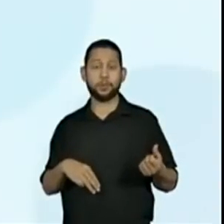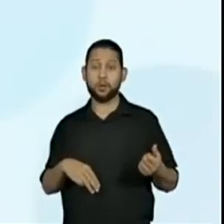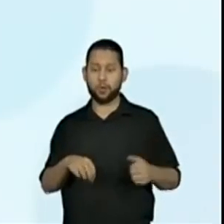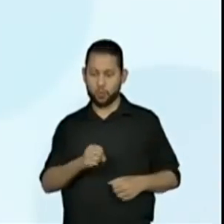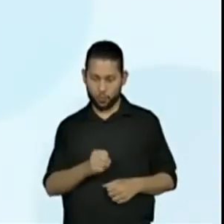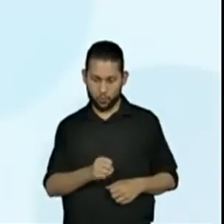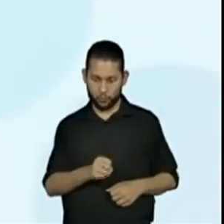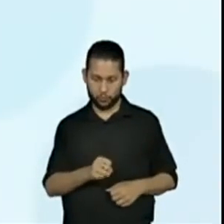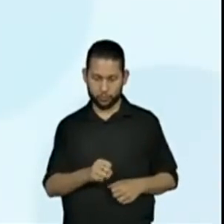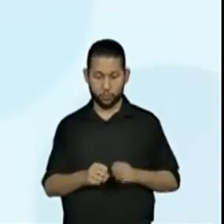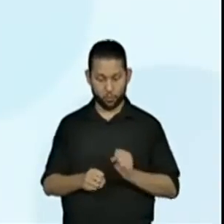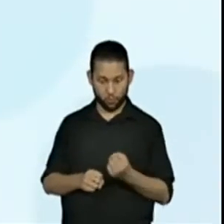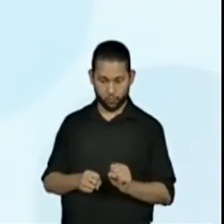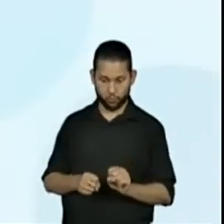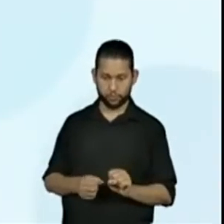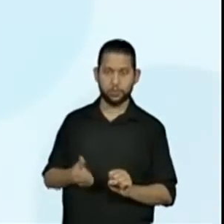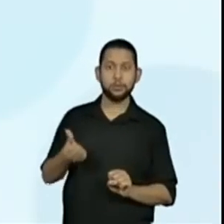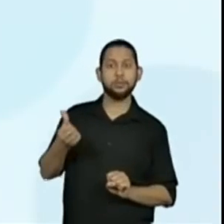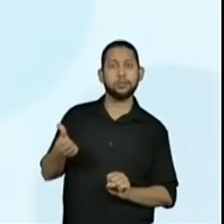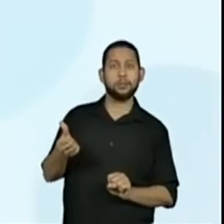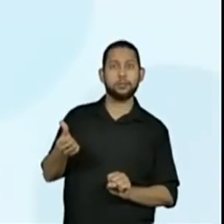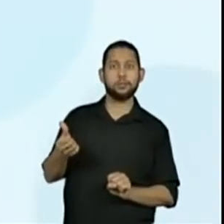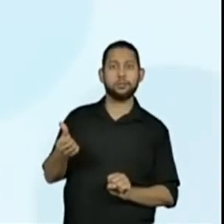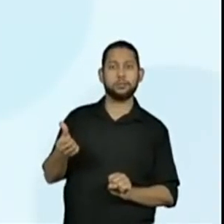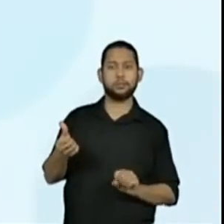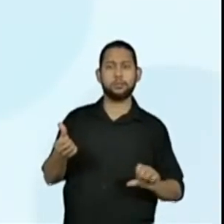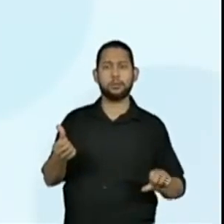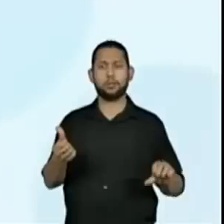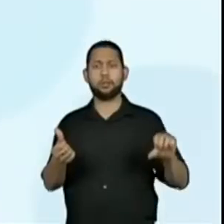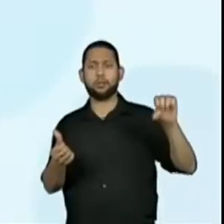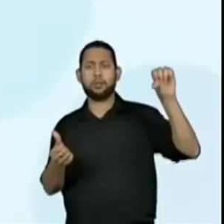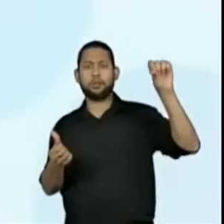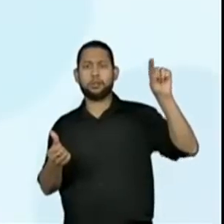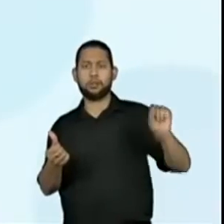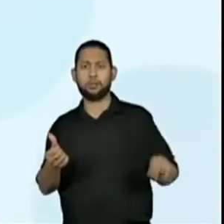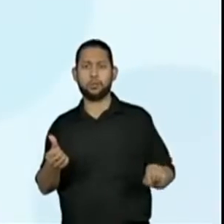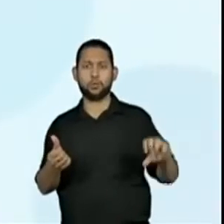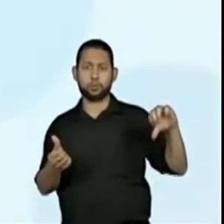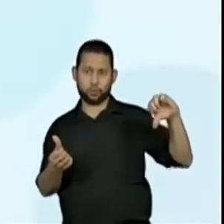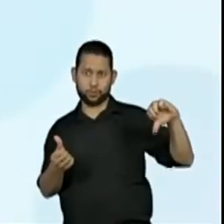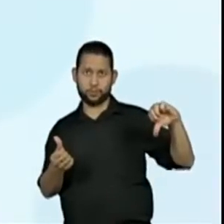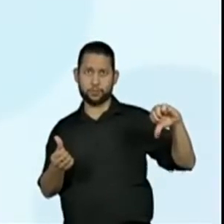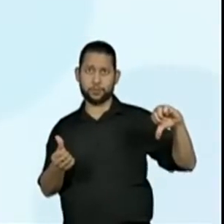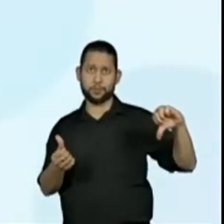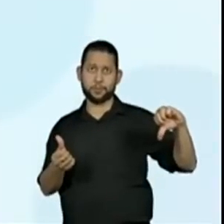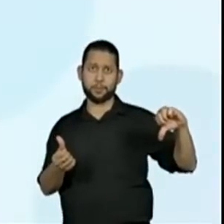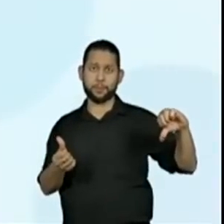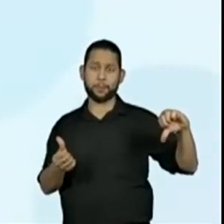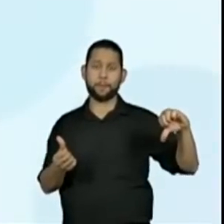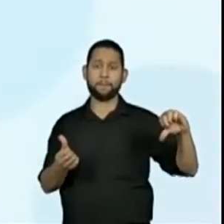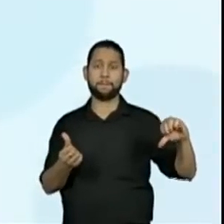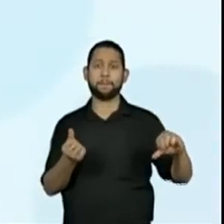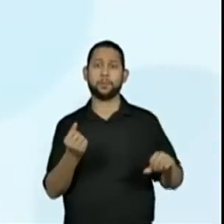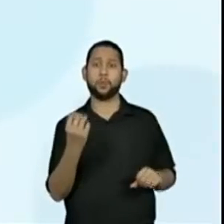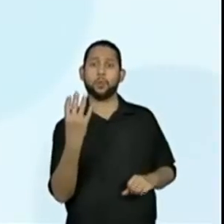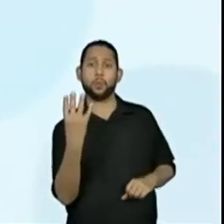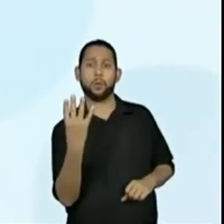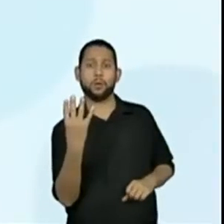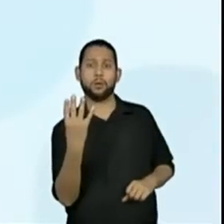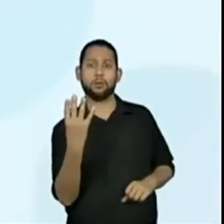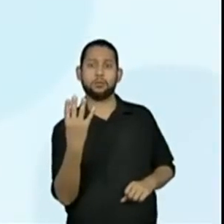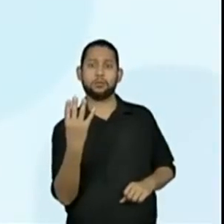m desse lado temos 9 m Aqui nós temos quatro Aqui nós